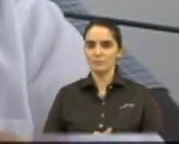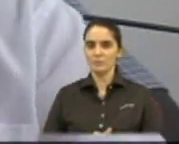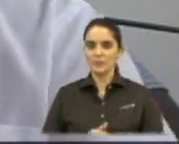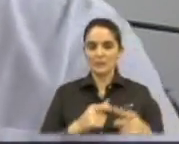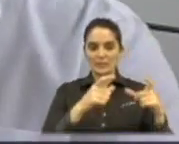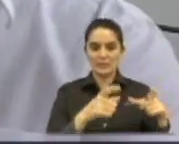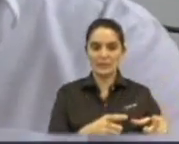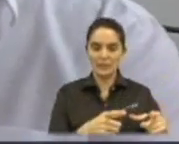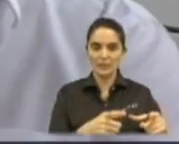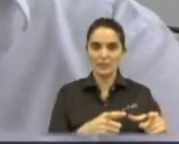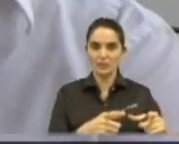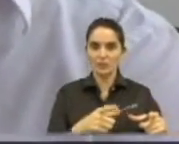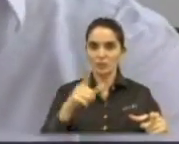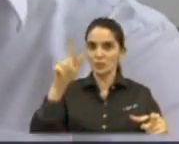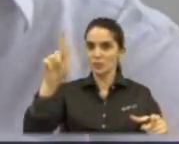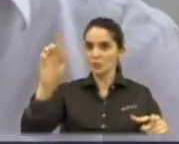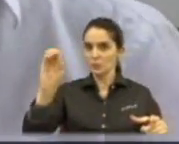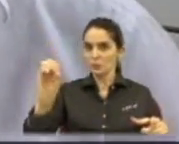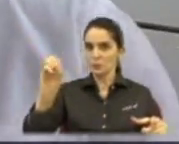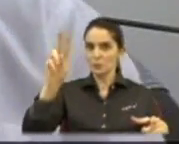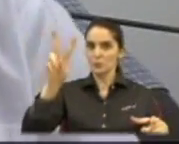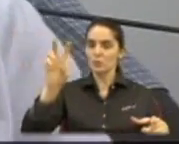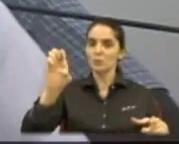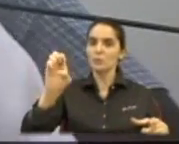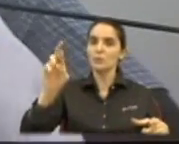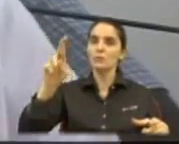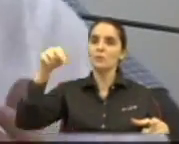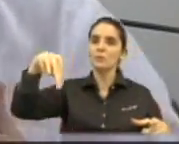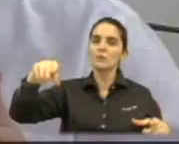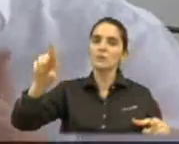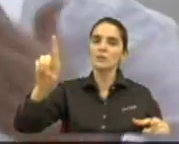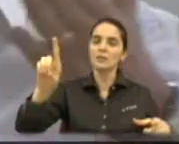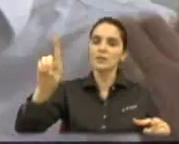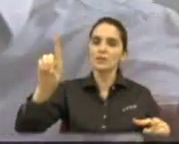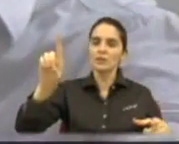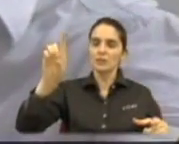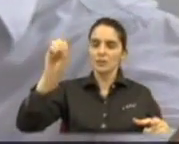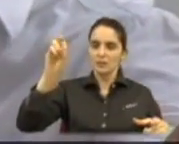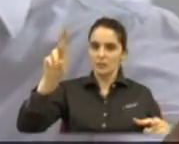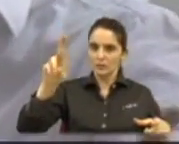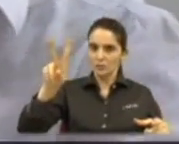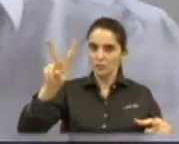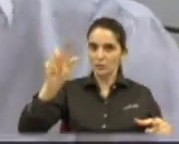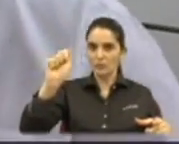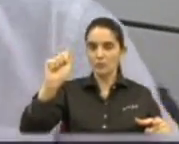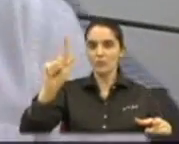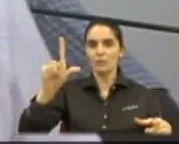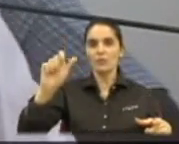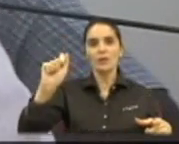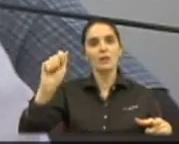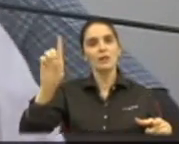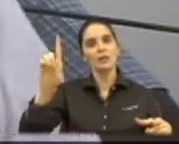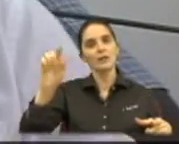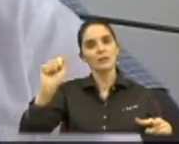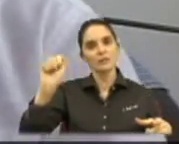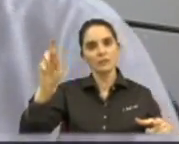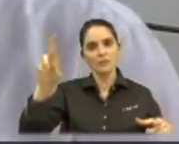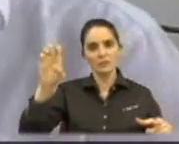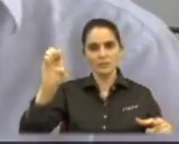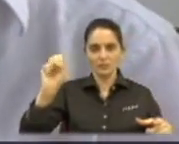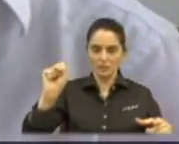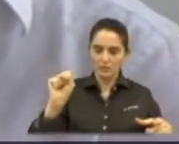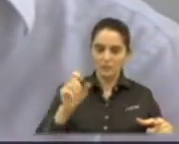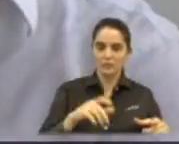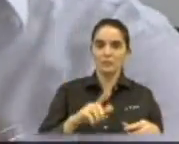ela é maior naquele contexto ali, onde passaram-se as lamas. O outro rio oferecido para retirar